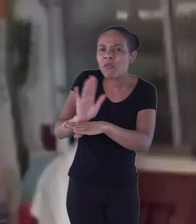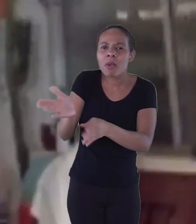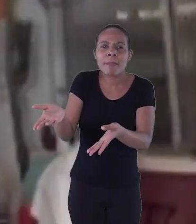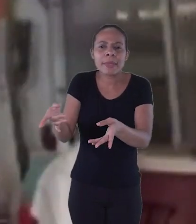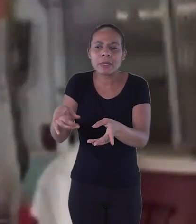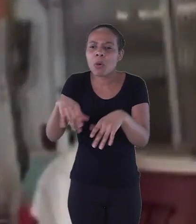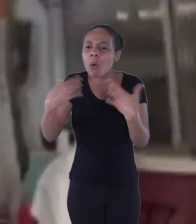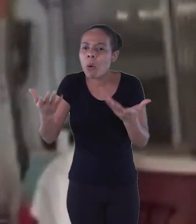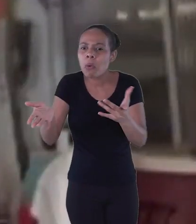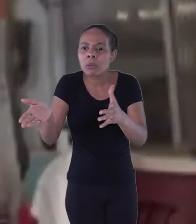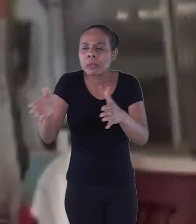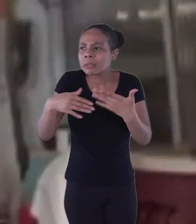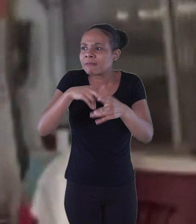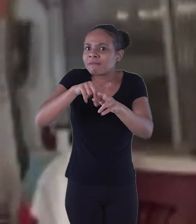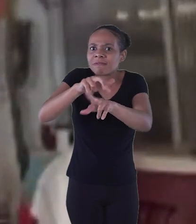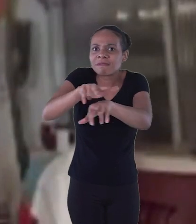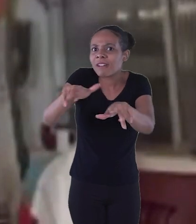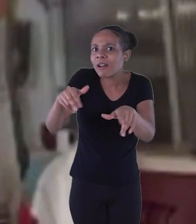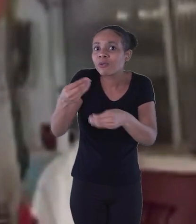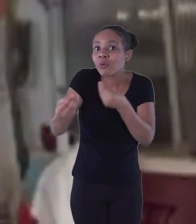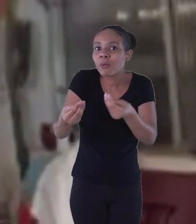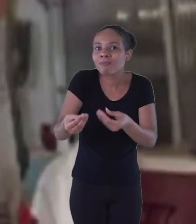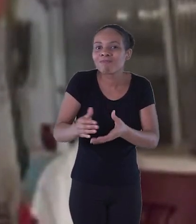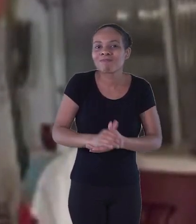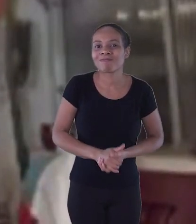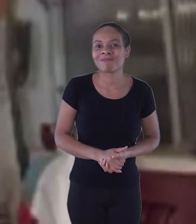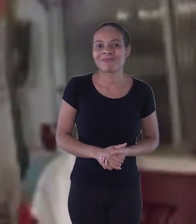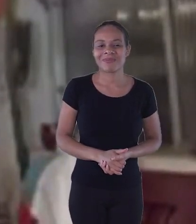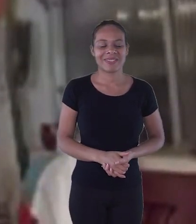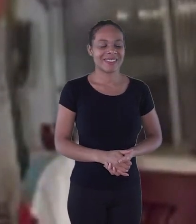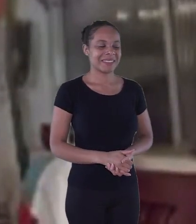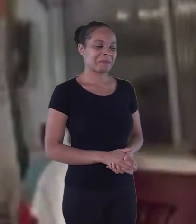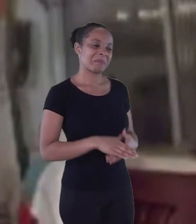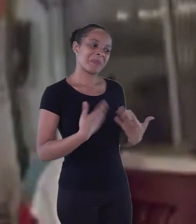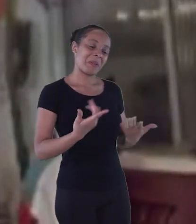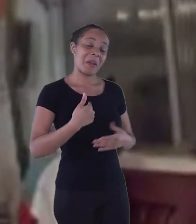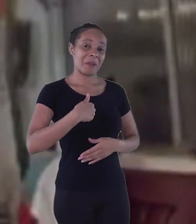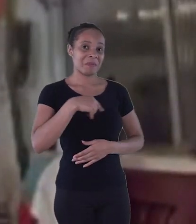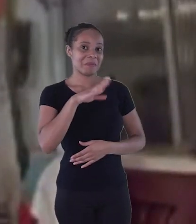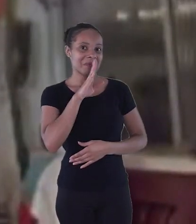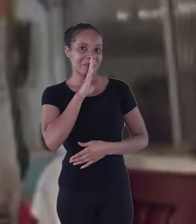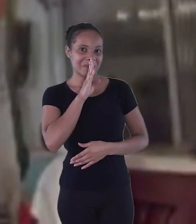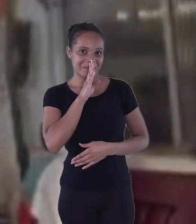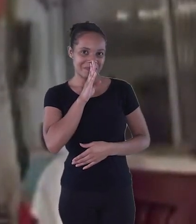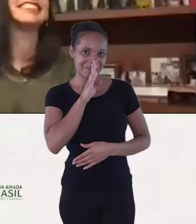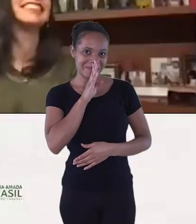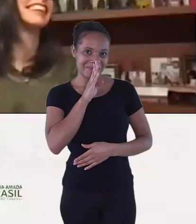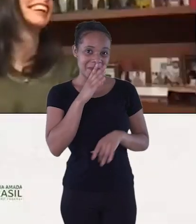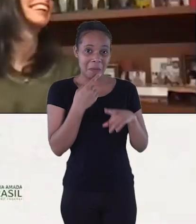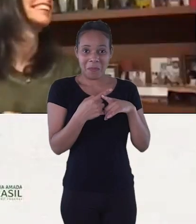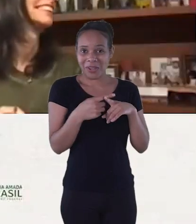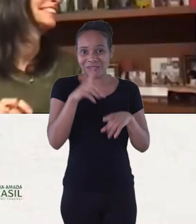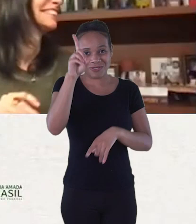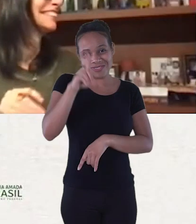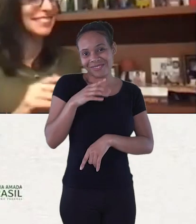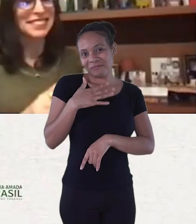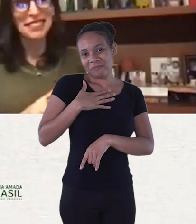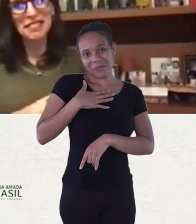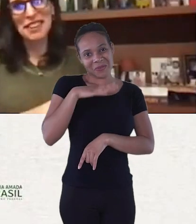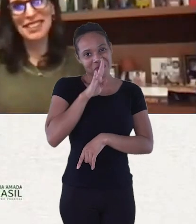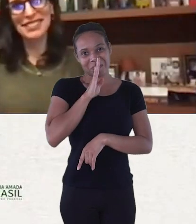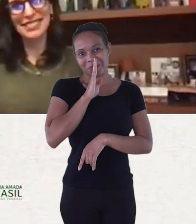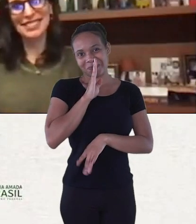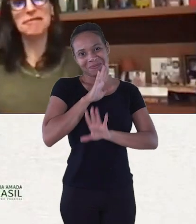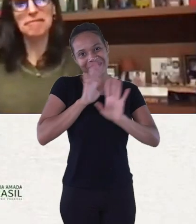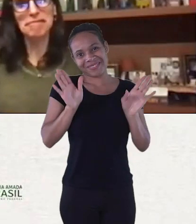Eu vou me guardar o direito do silêncio constitucional, porque a gente não pode falar das coisas que estão por vir aí ainda. A